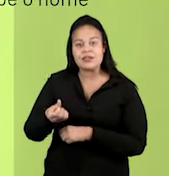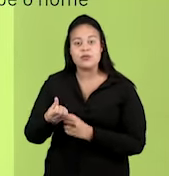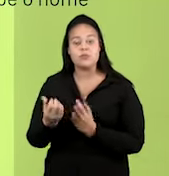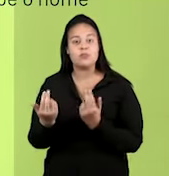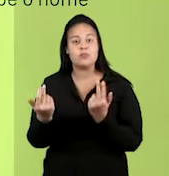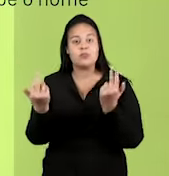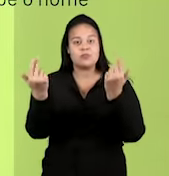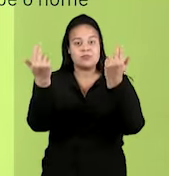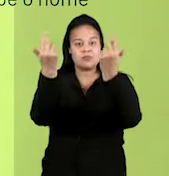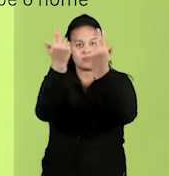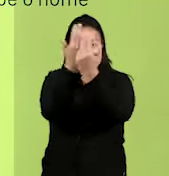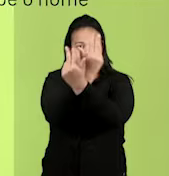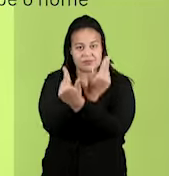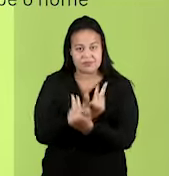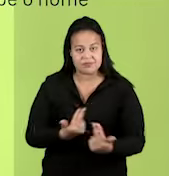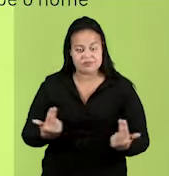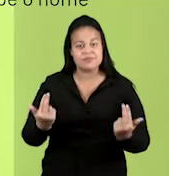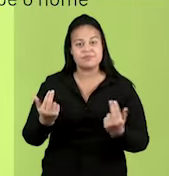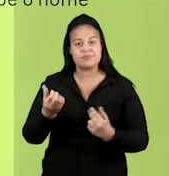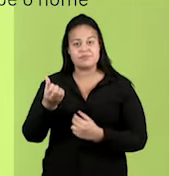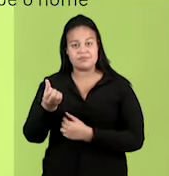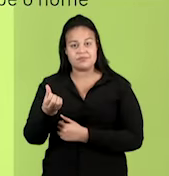e ele está